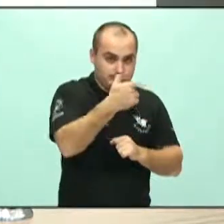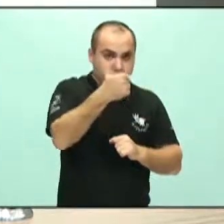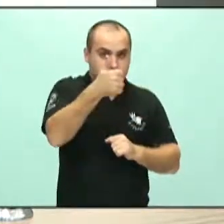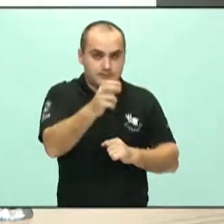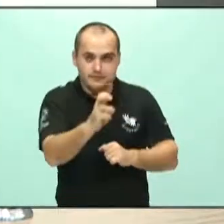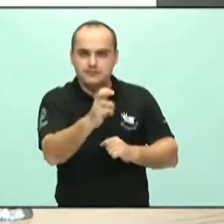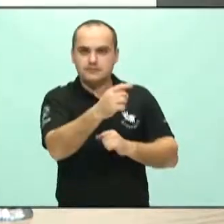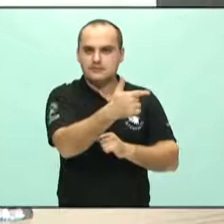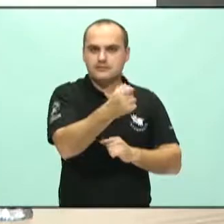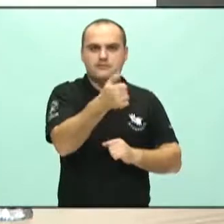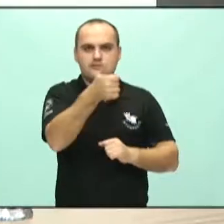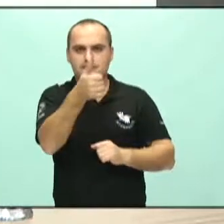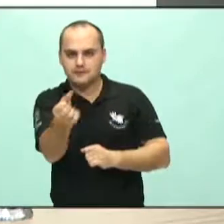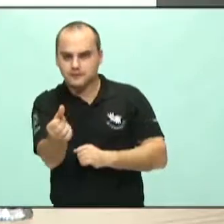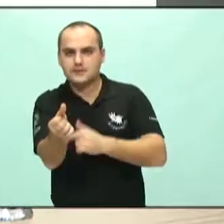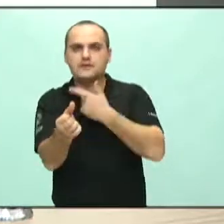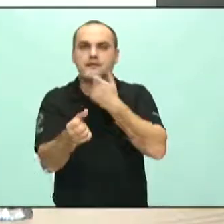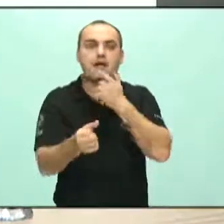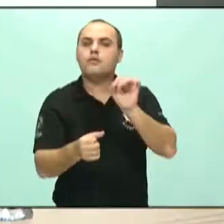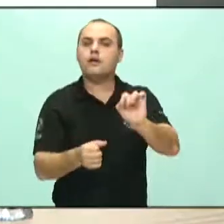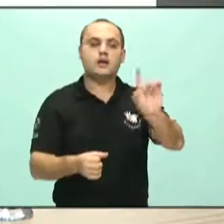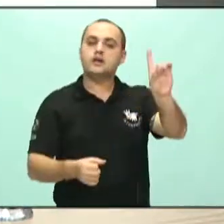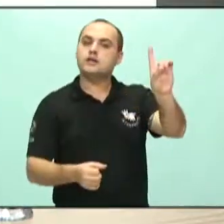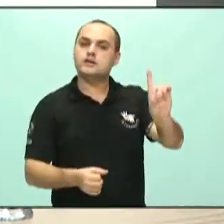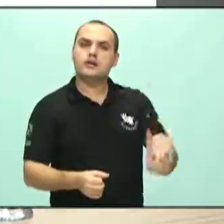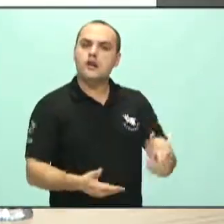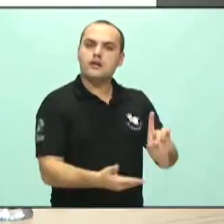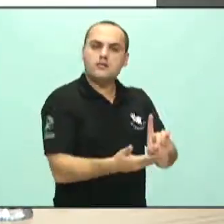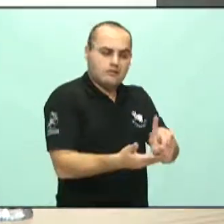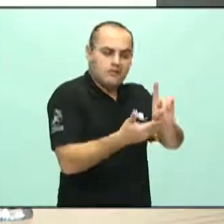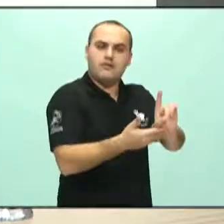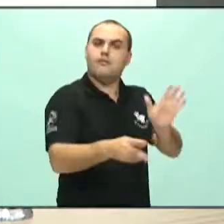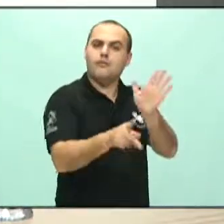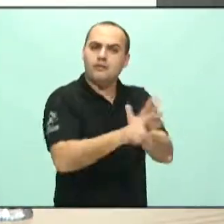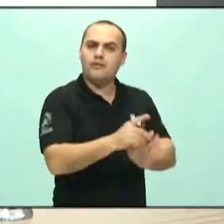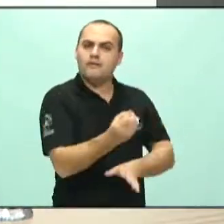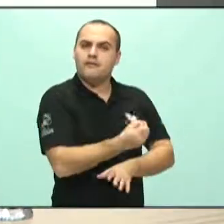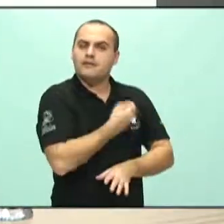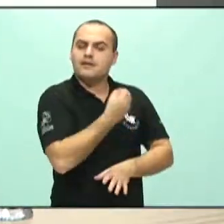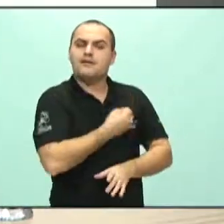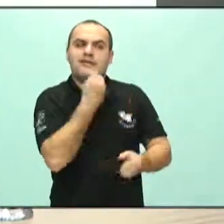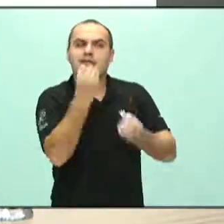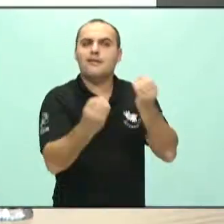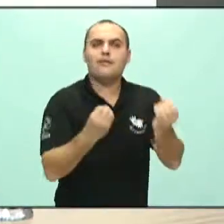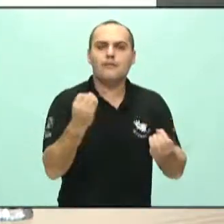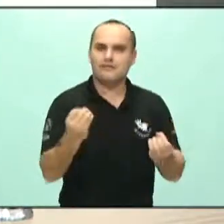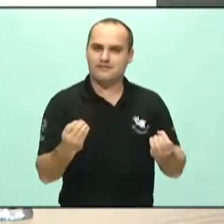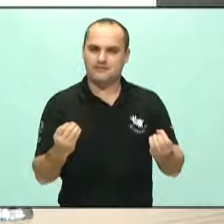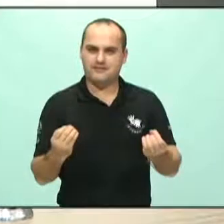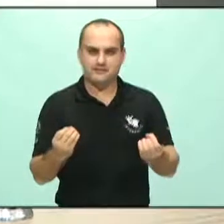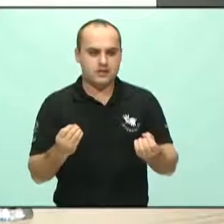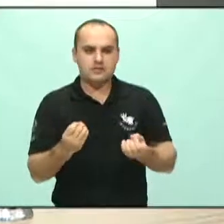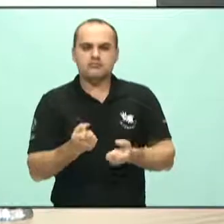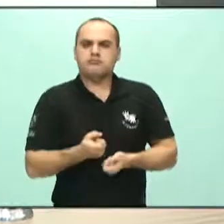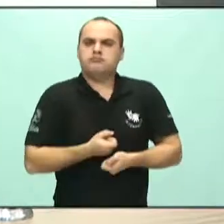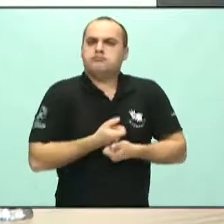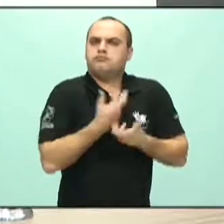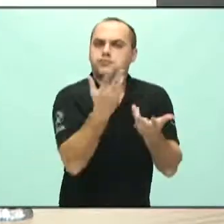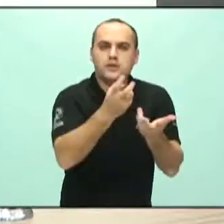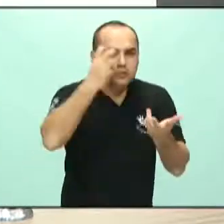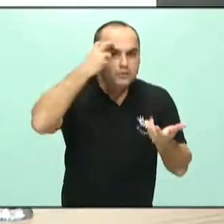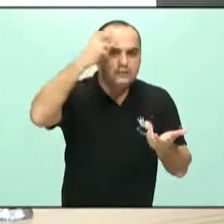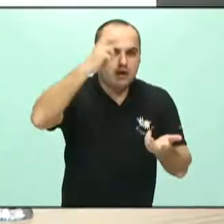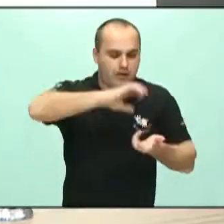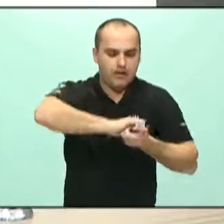o exercício de suas tradições, da sua forma de viver, da expressão cultural e artística, é um direito